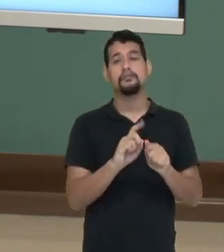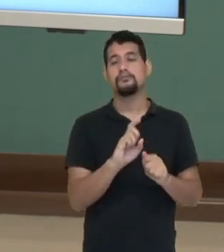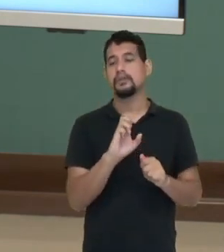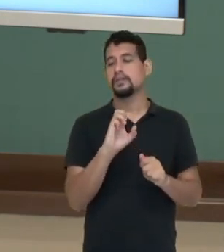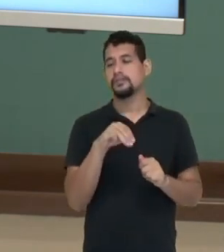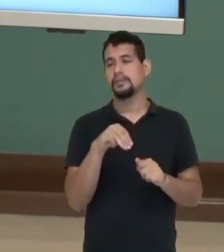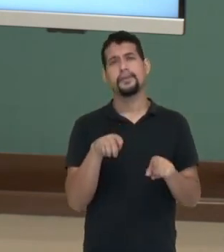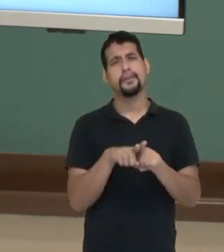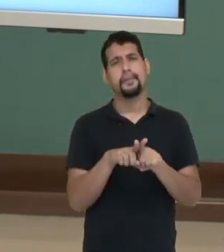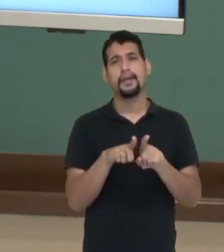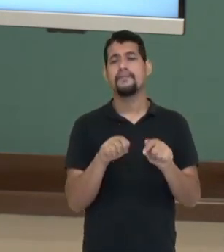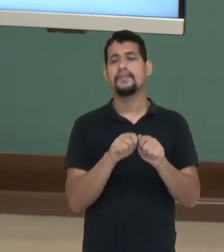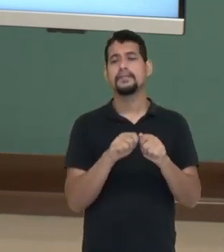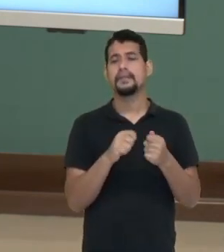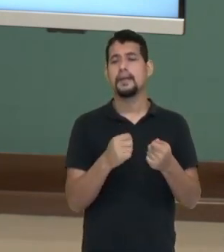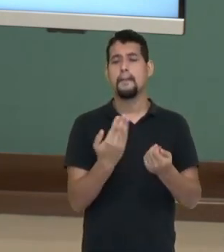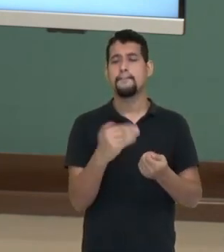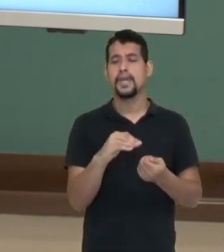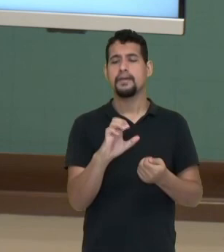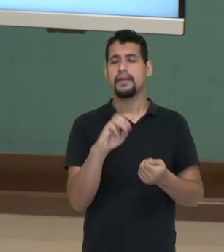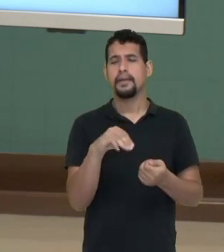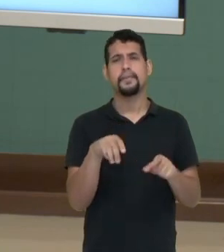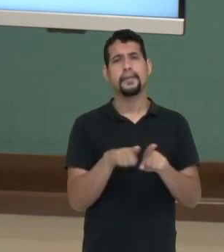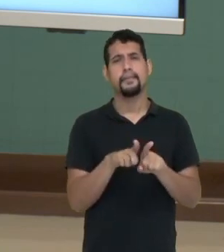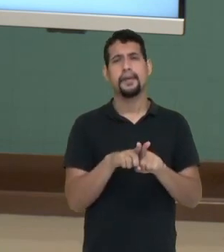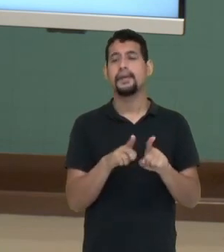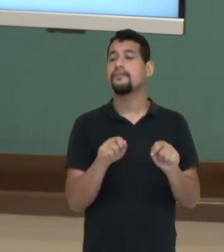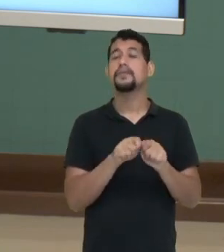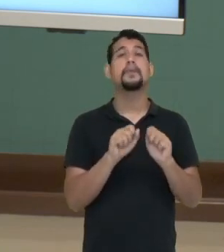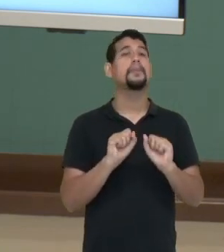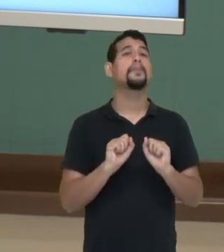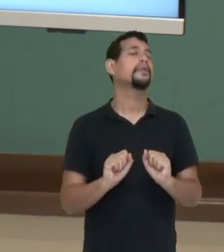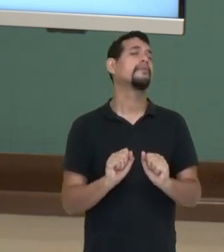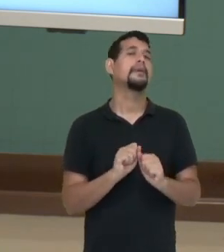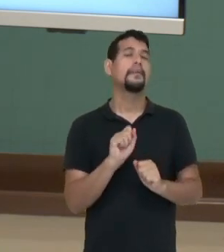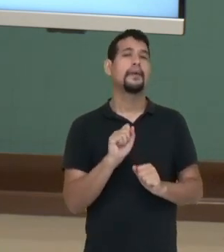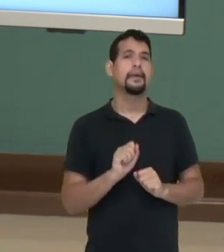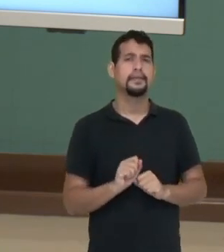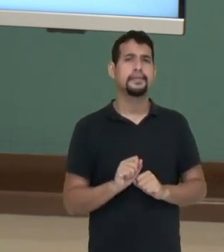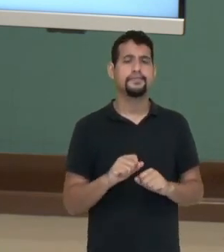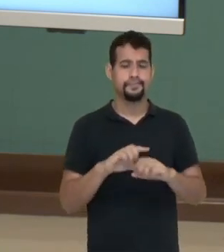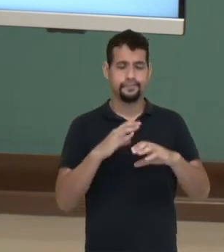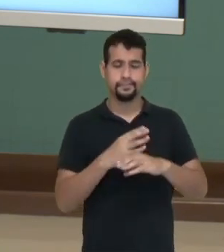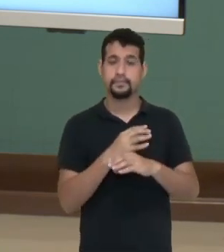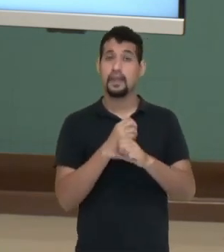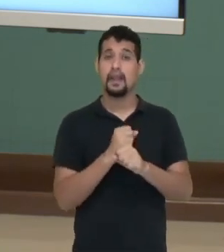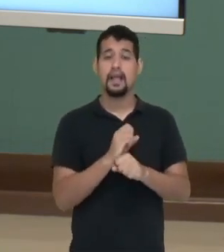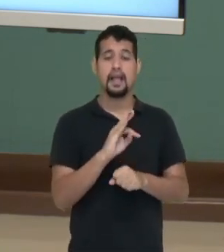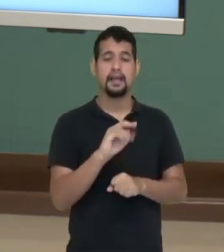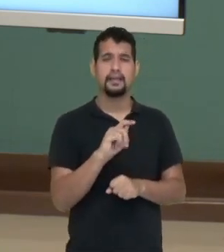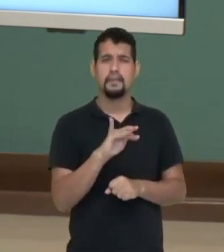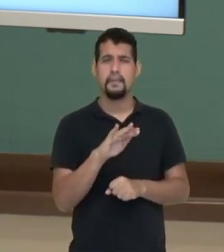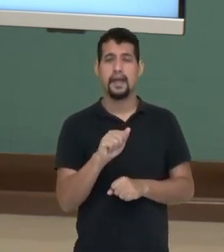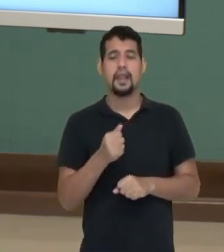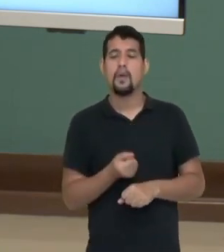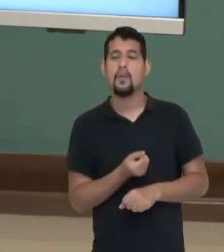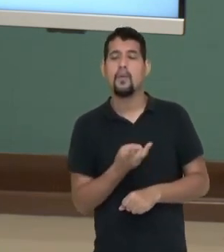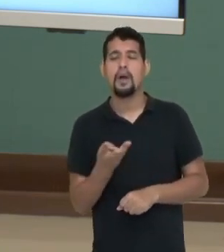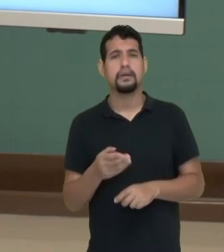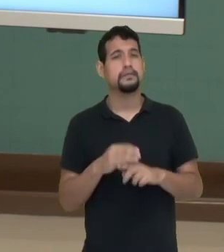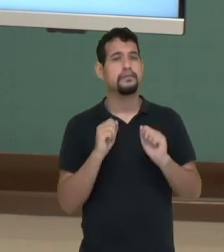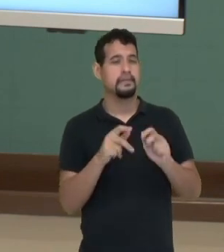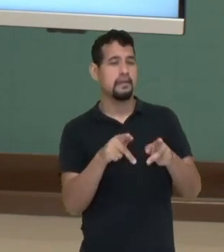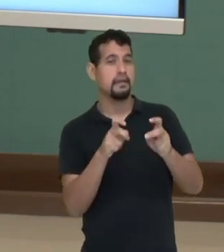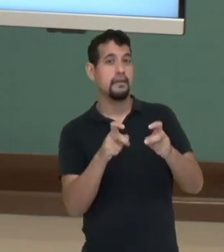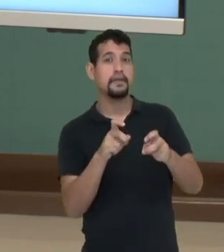centímetro ali, estipular meio centímetro e você montar uma tabela com essas quantidades para você ver